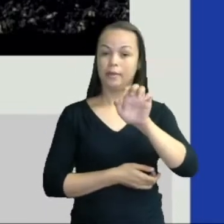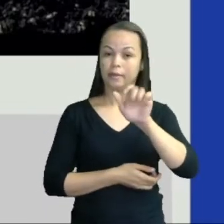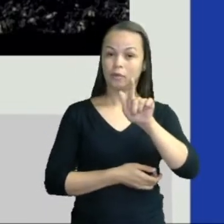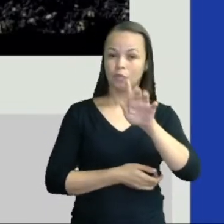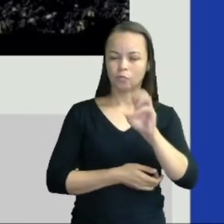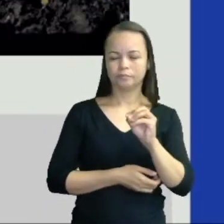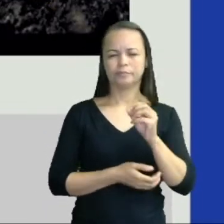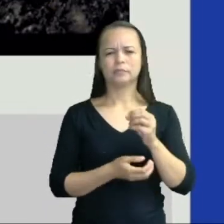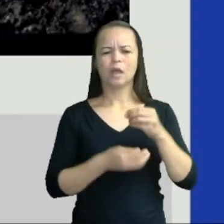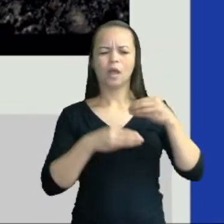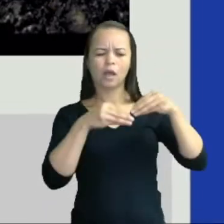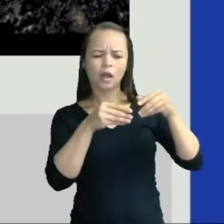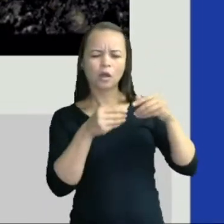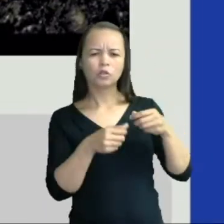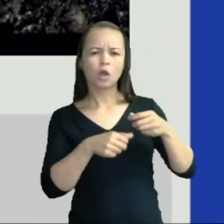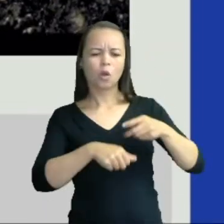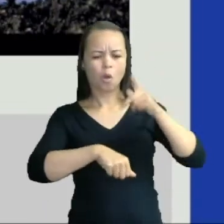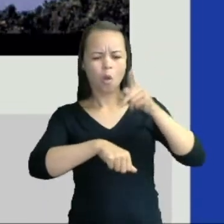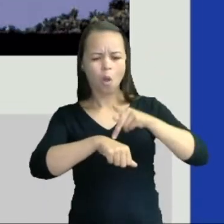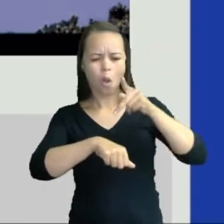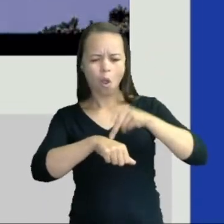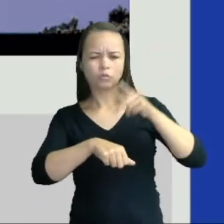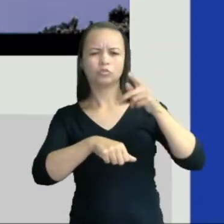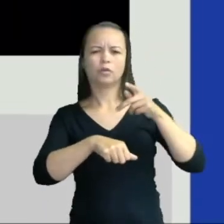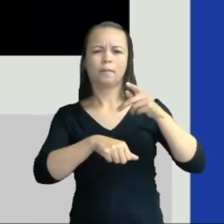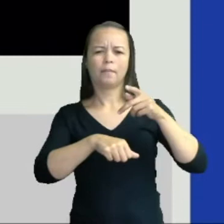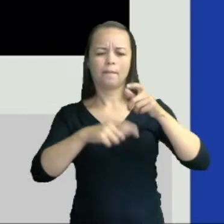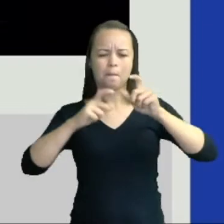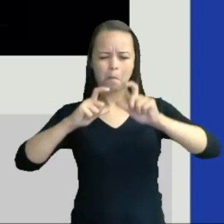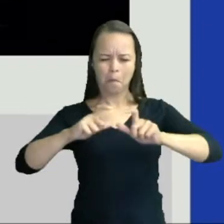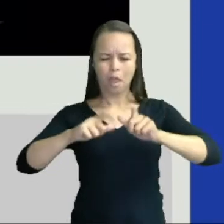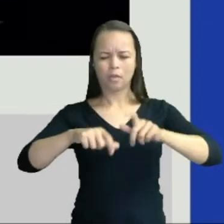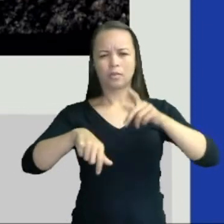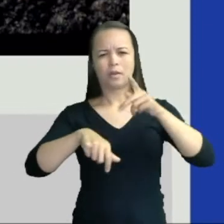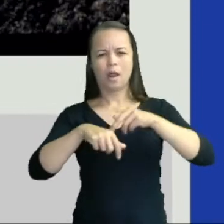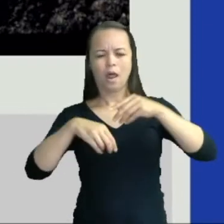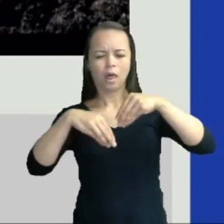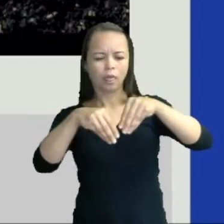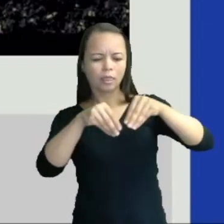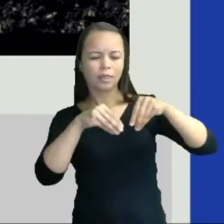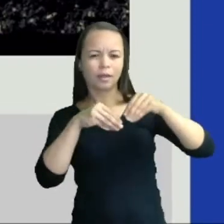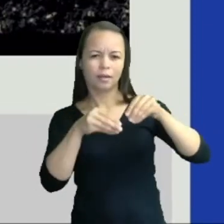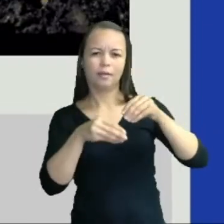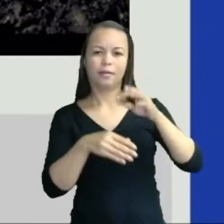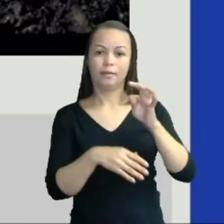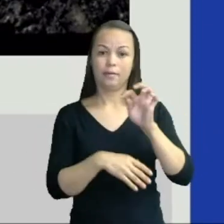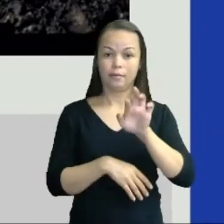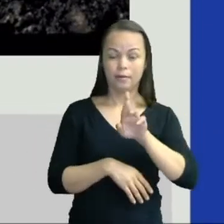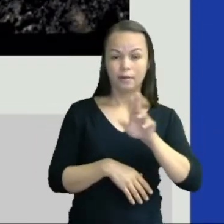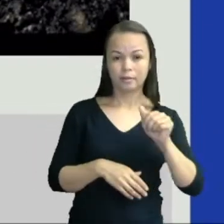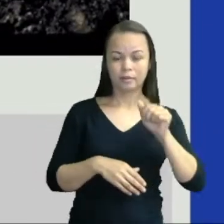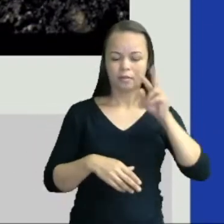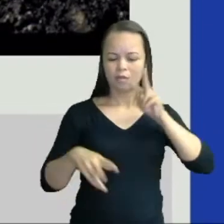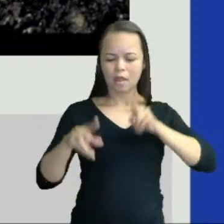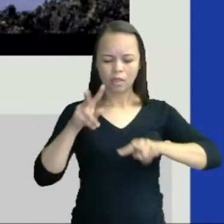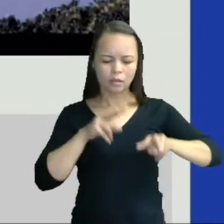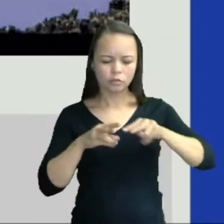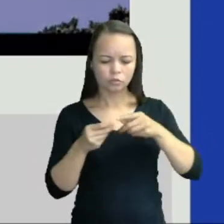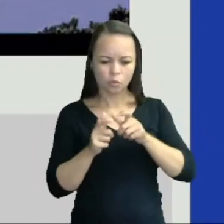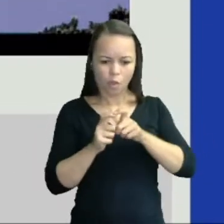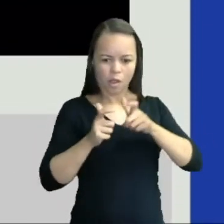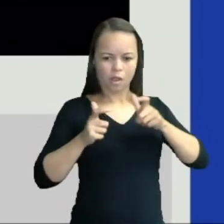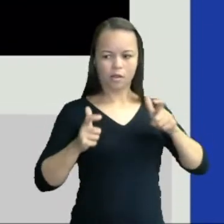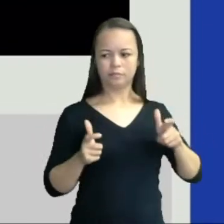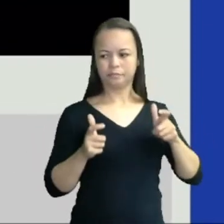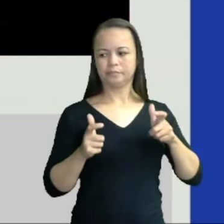Sou solo, rocha, pedra, terra, que vê de baixo tudo lá, grande,